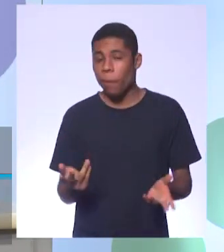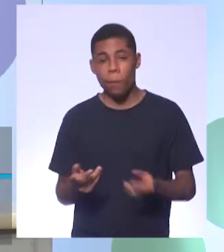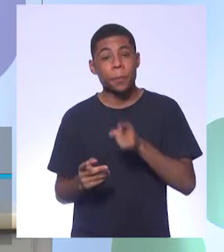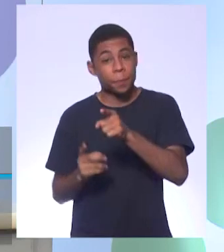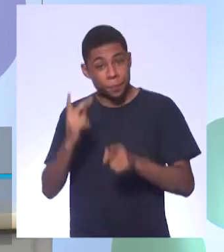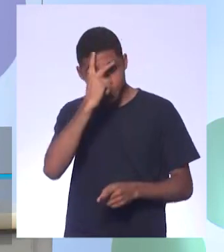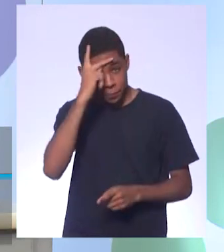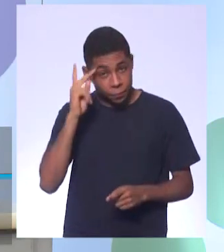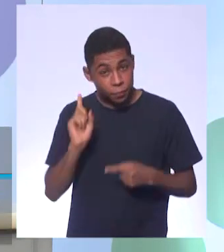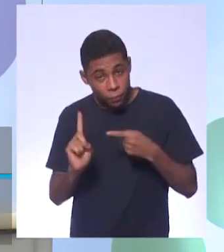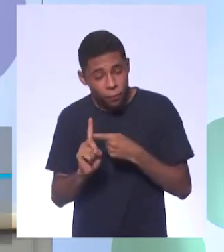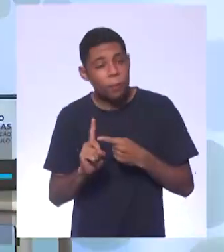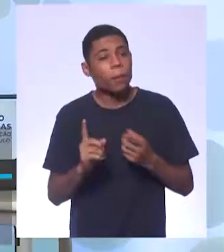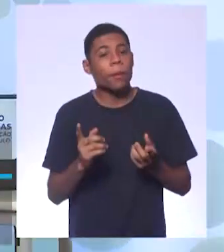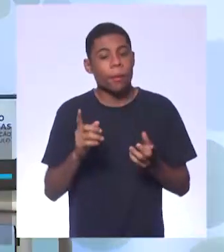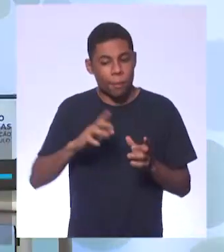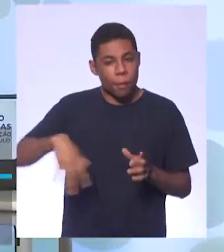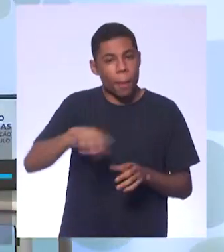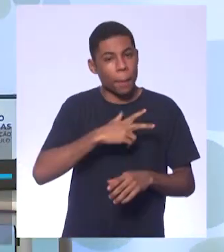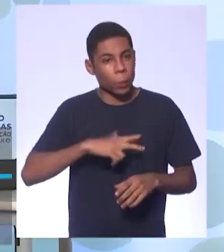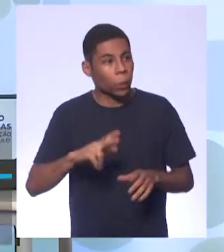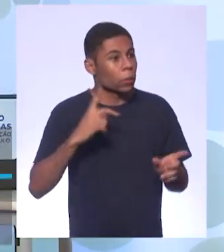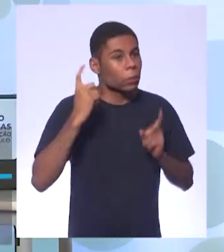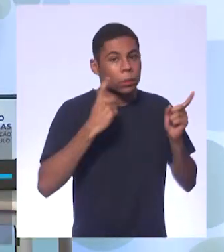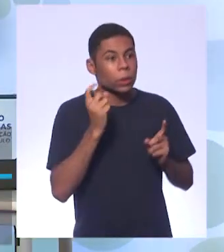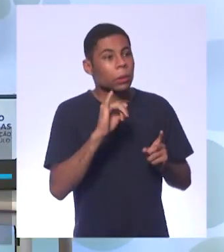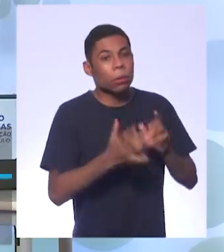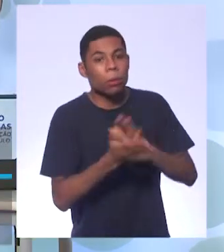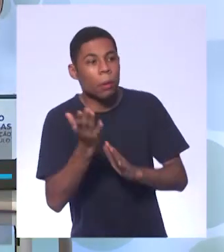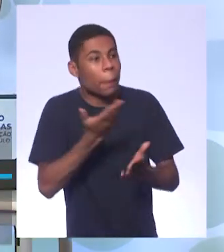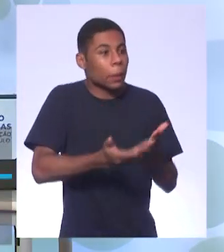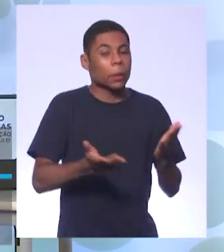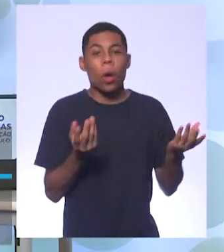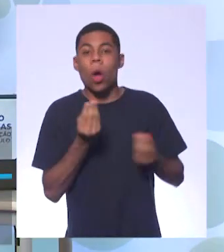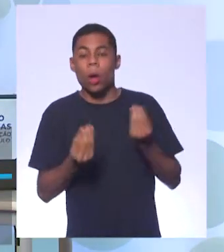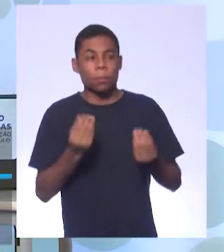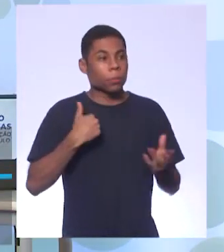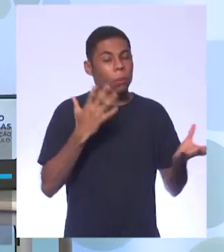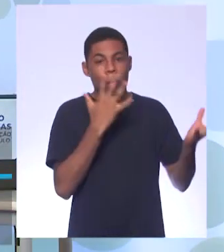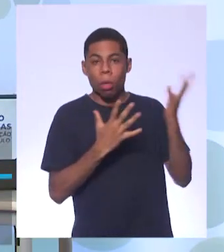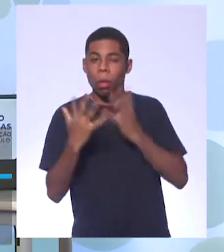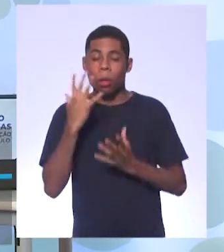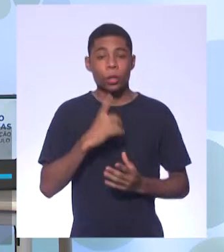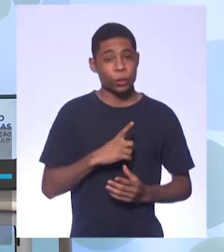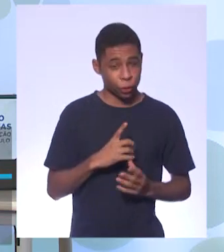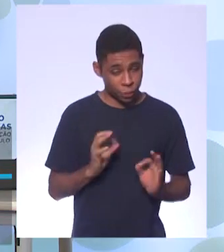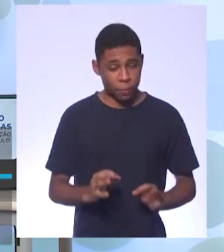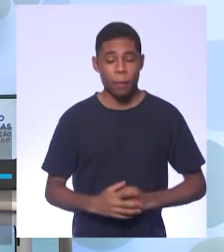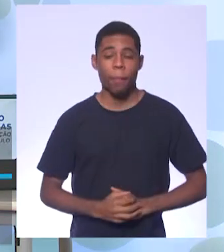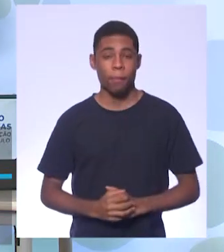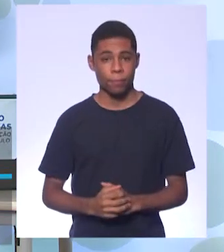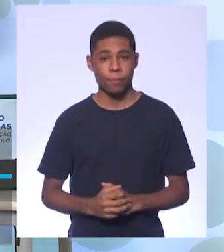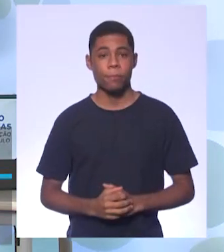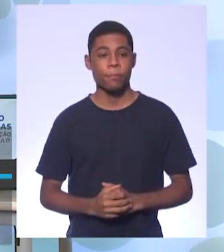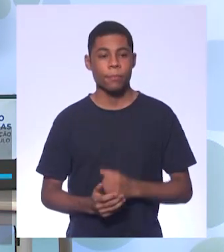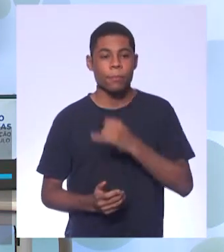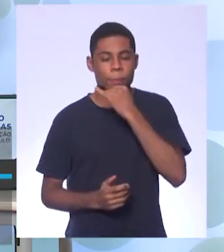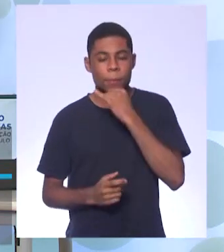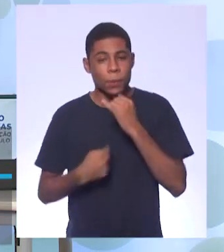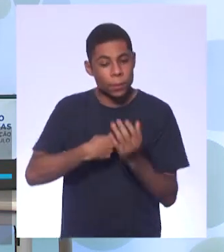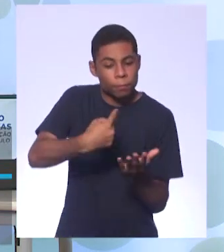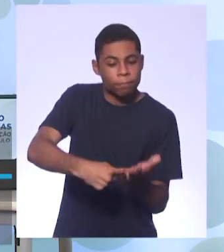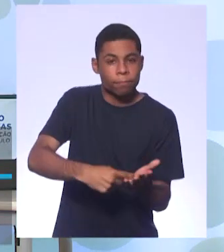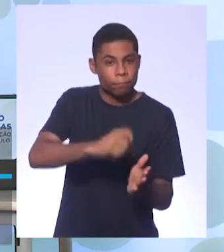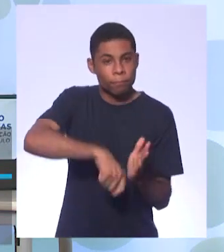território brasileiro. Exatamente isso. E é lógico, porque eles se sentiram prejudicados nesse tratado. Como é que você faz um